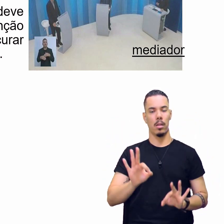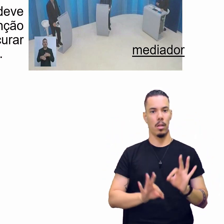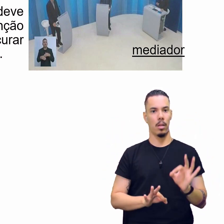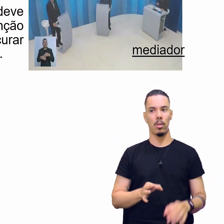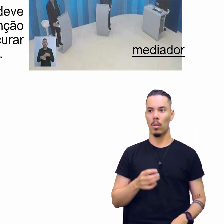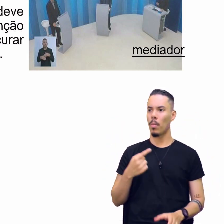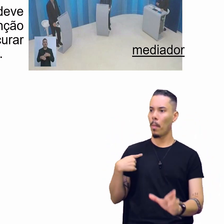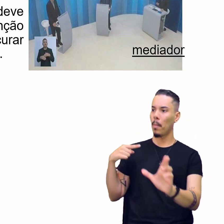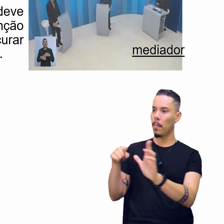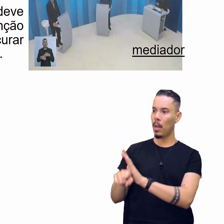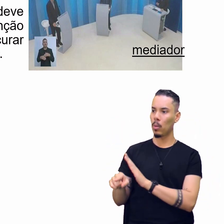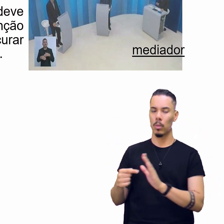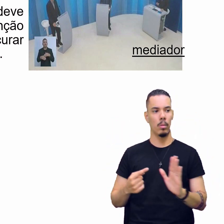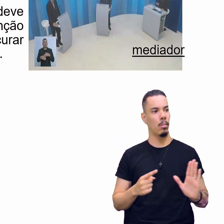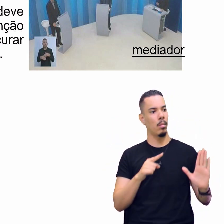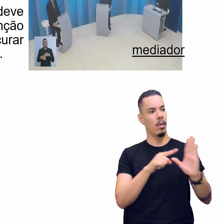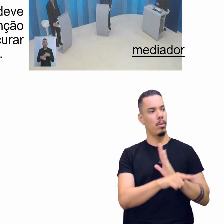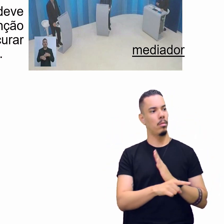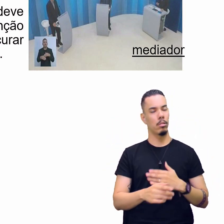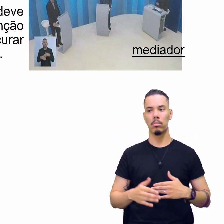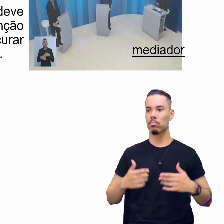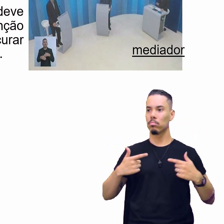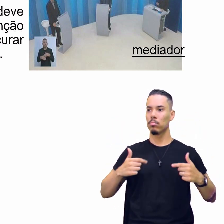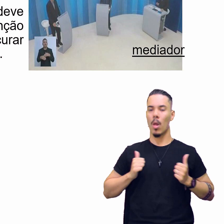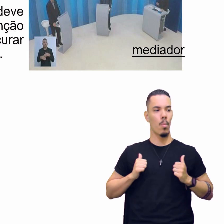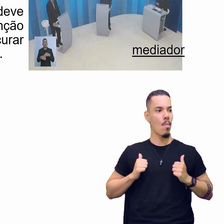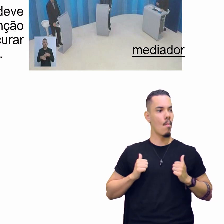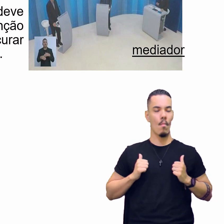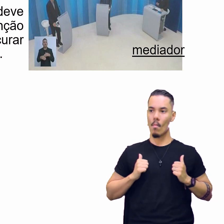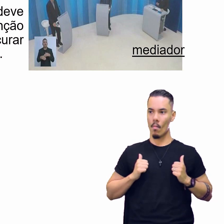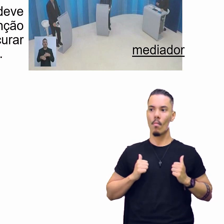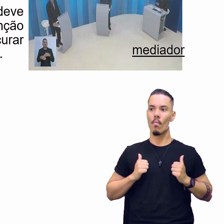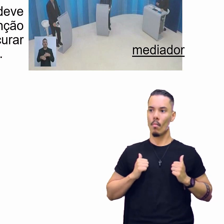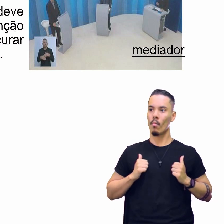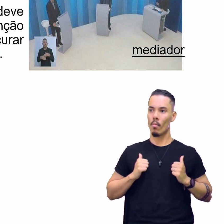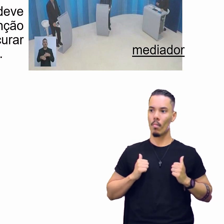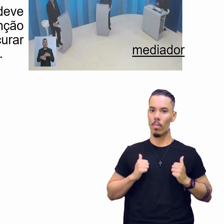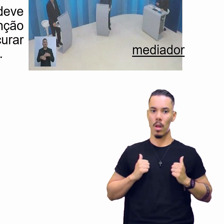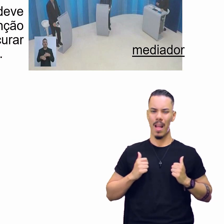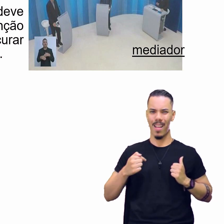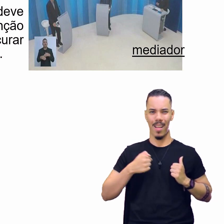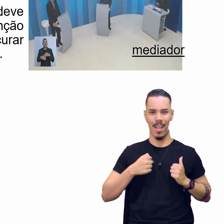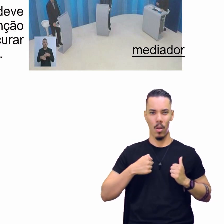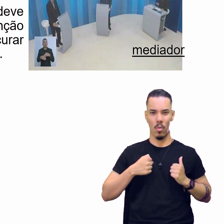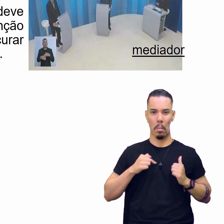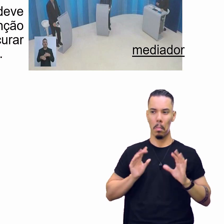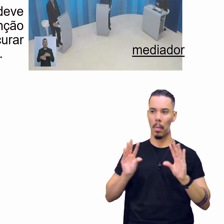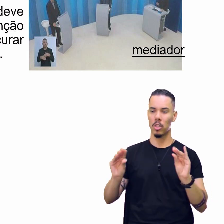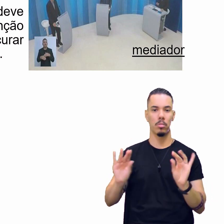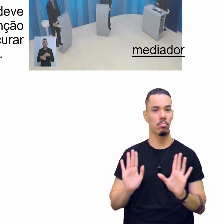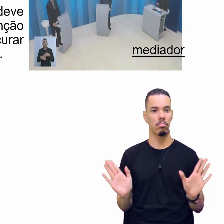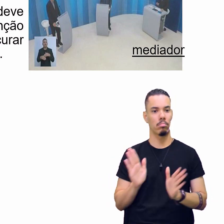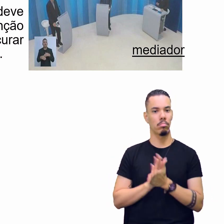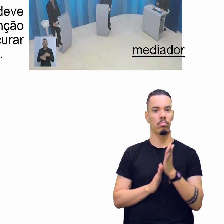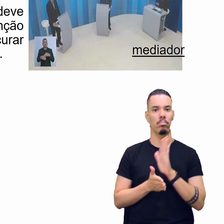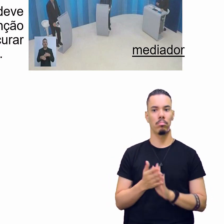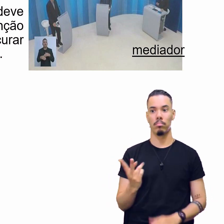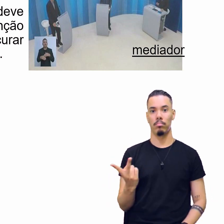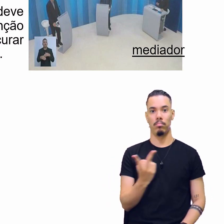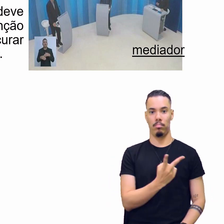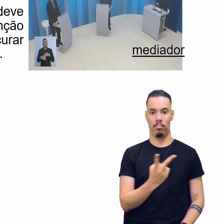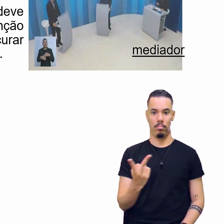mesmo. Né? Às vezes, no período eleitoral, no período das eleições, o